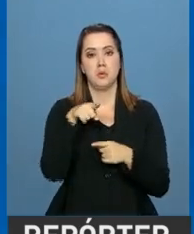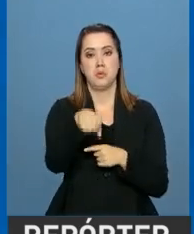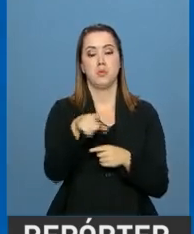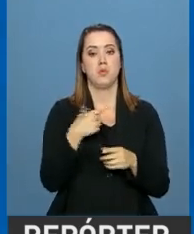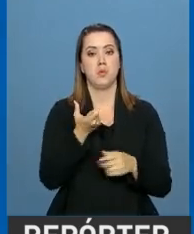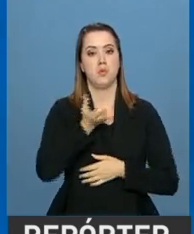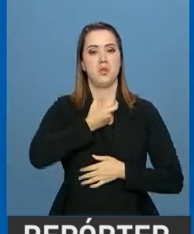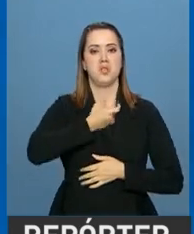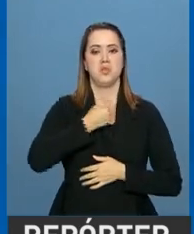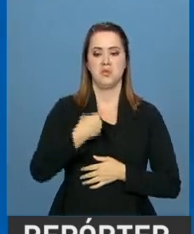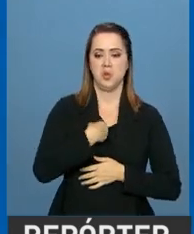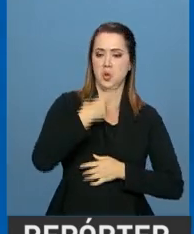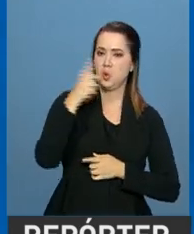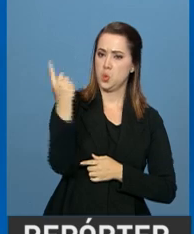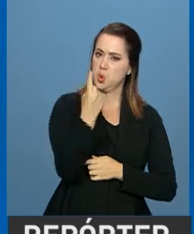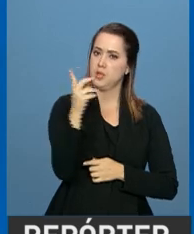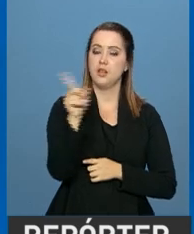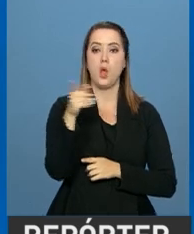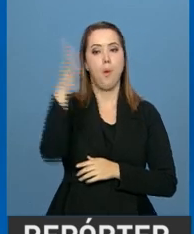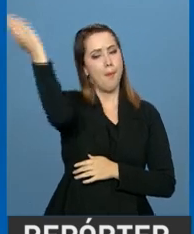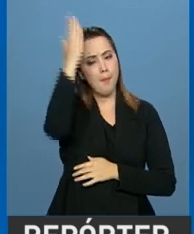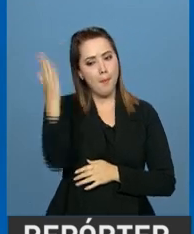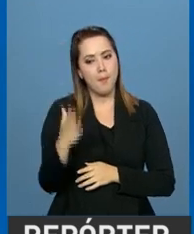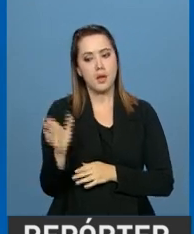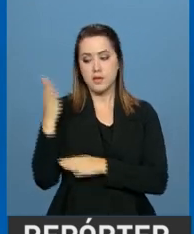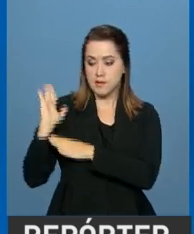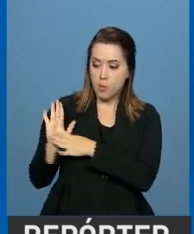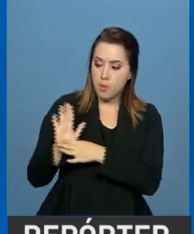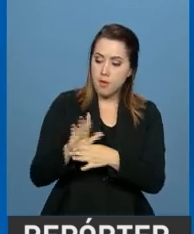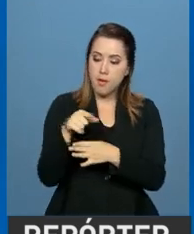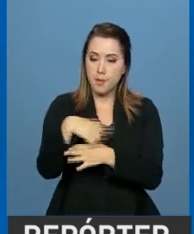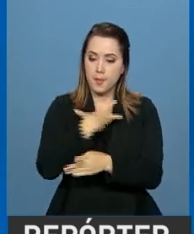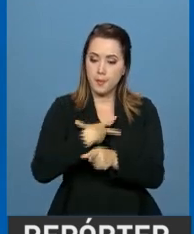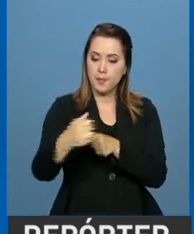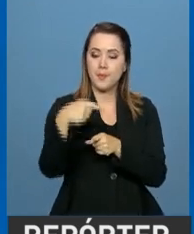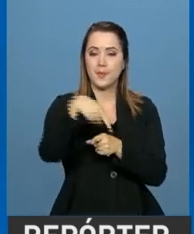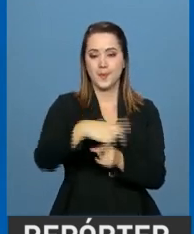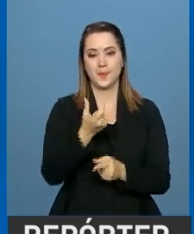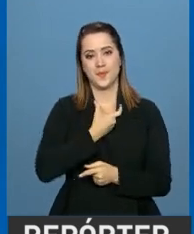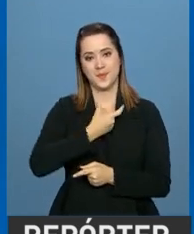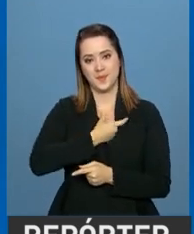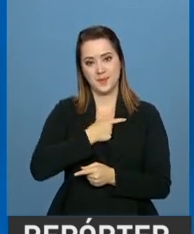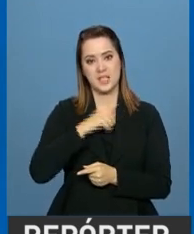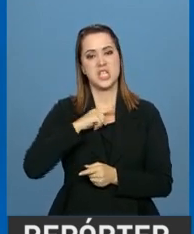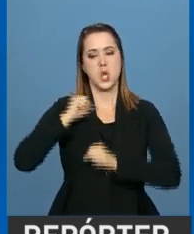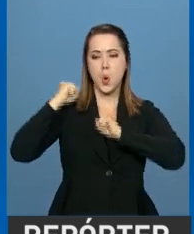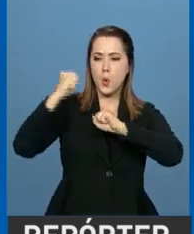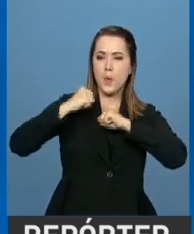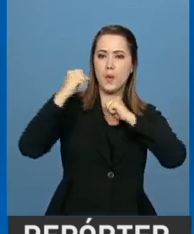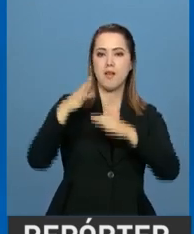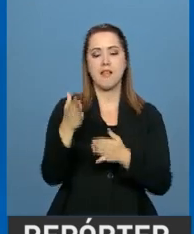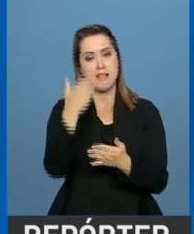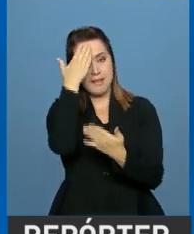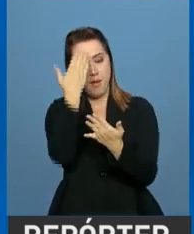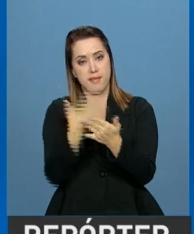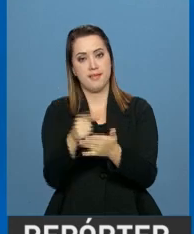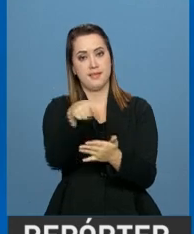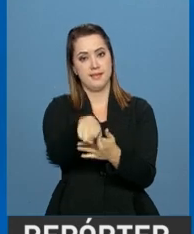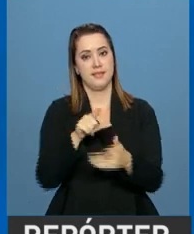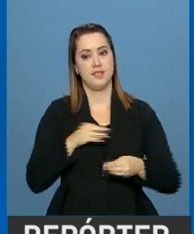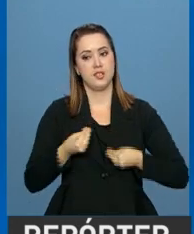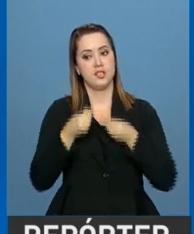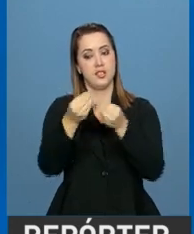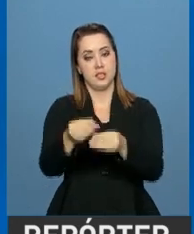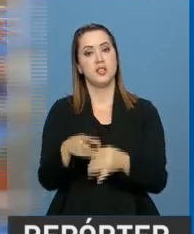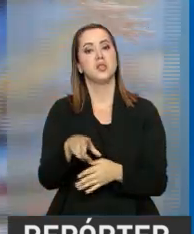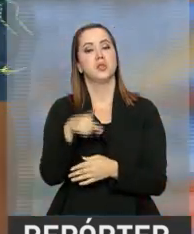medalha não foi só eu que conquistei foi o Brasil que me ajudou a conquistar essa medalha de ouro ter vibrado ter acreditado e ter dado